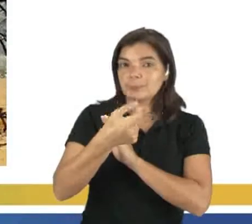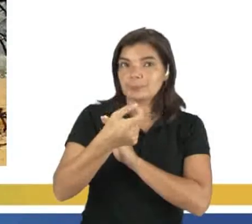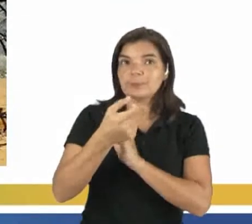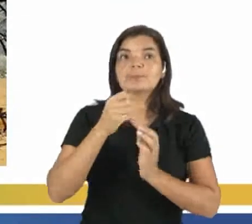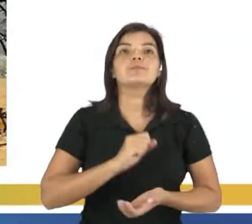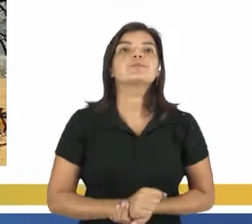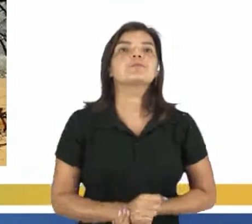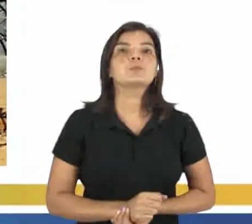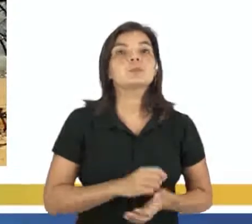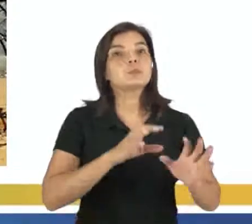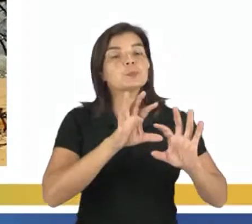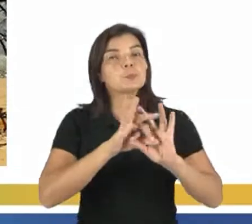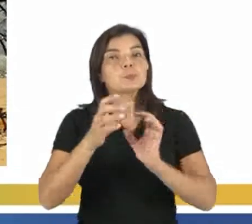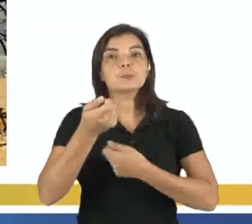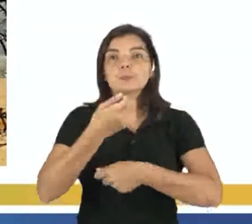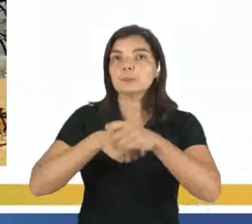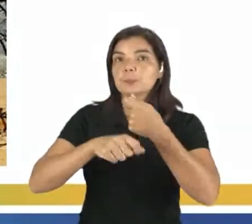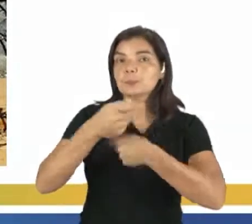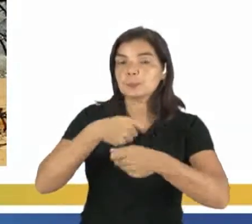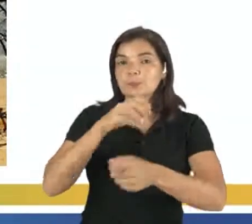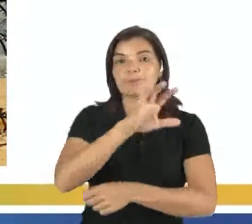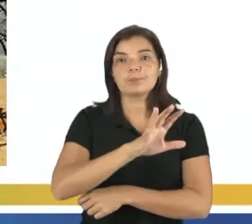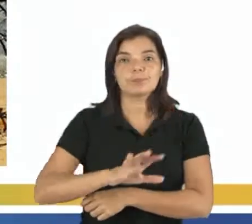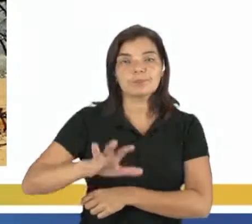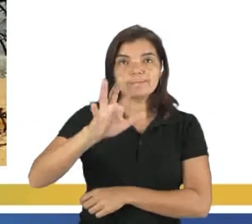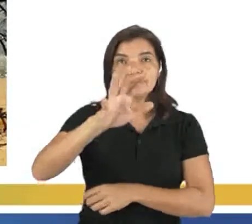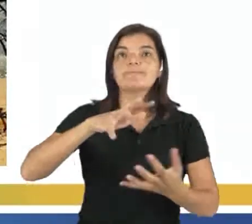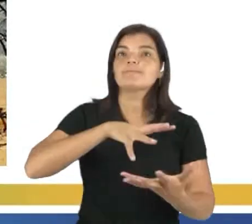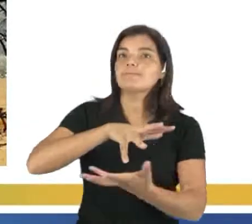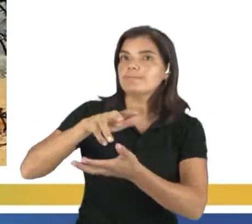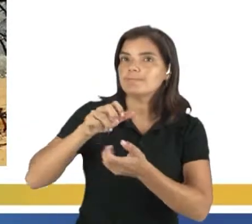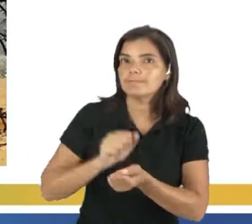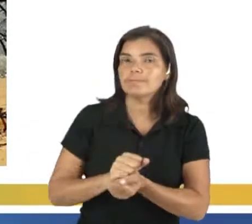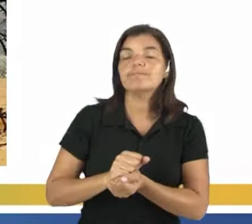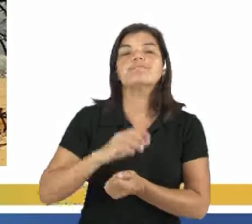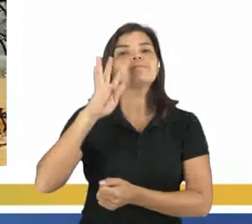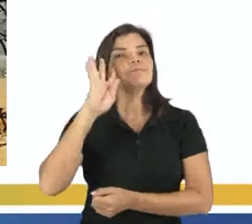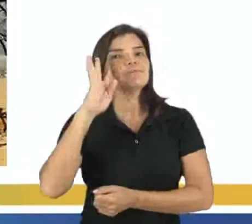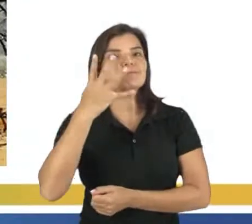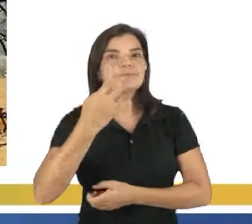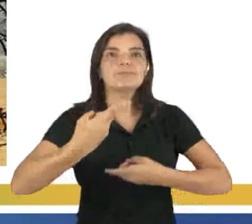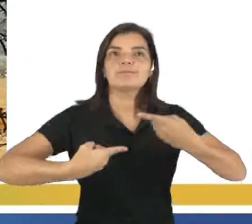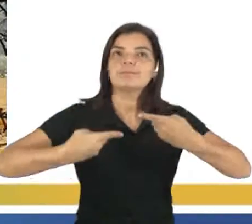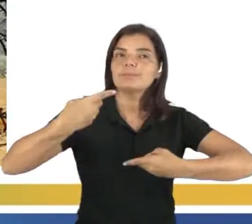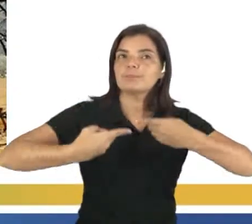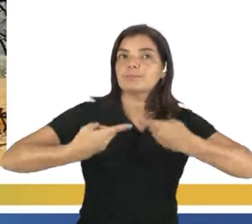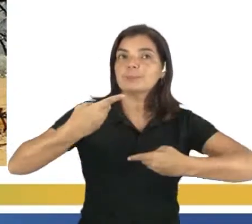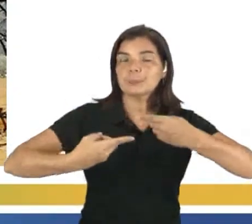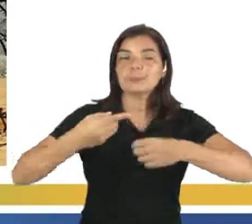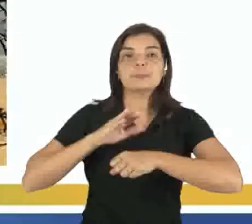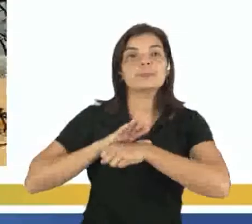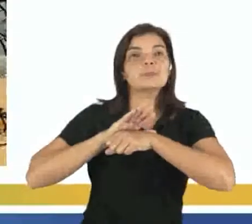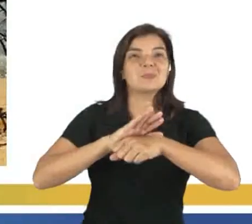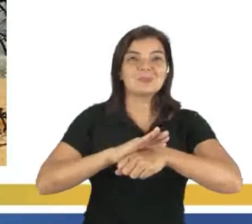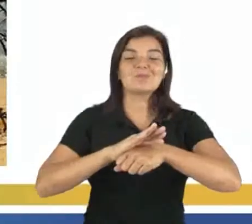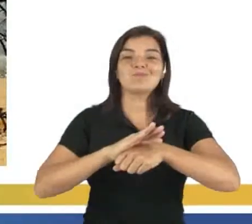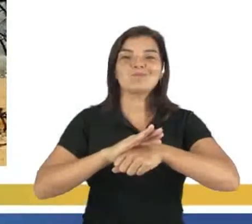século XX, os contextos econômicos regionais e mundial e as decisões políticas